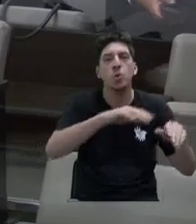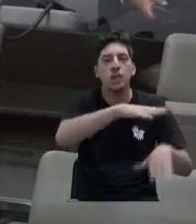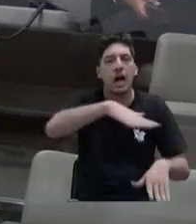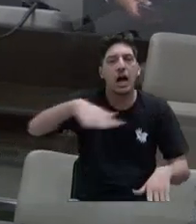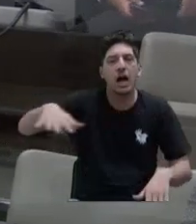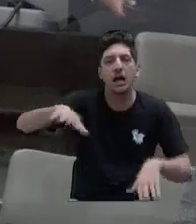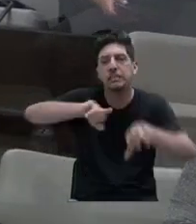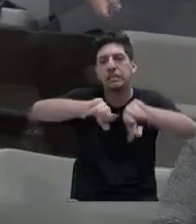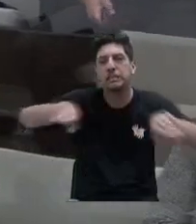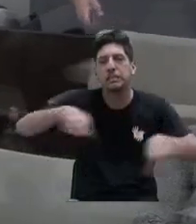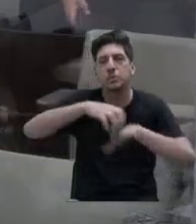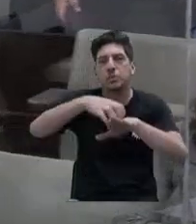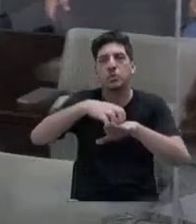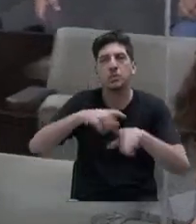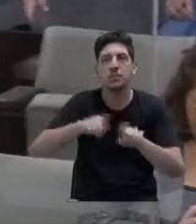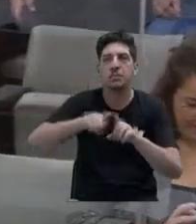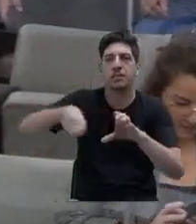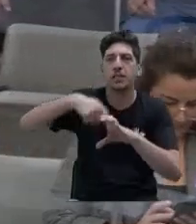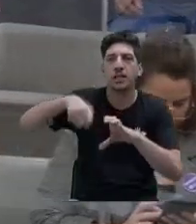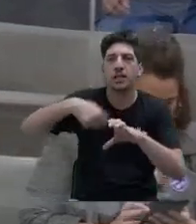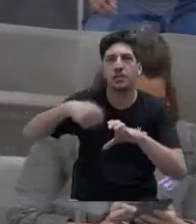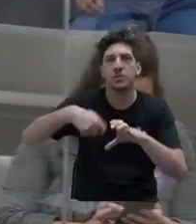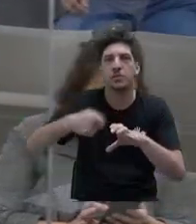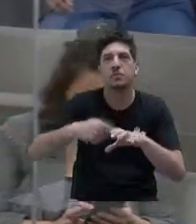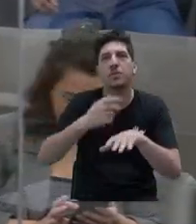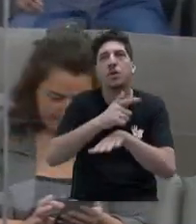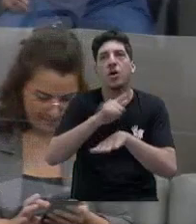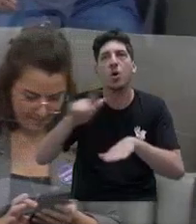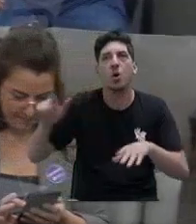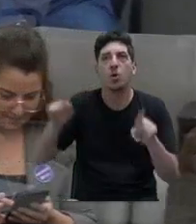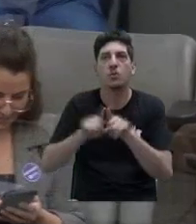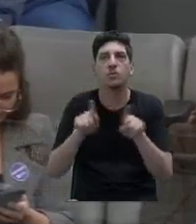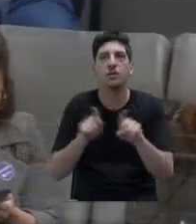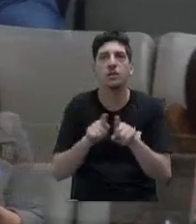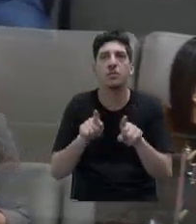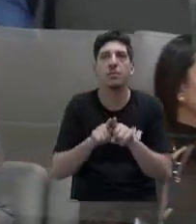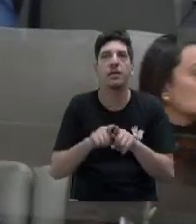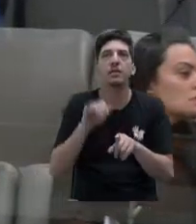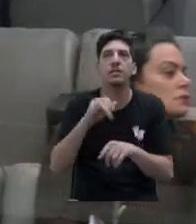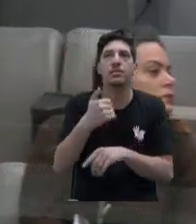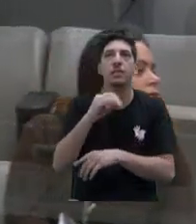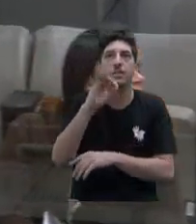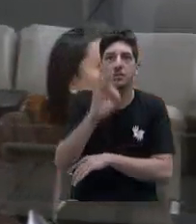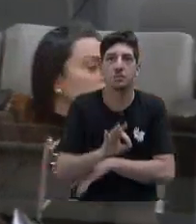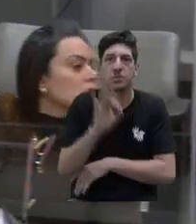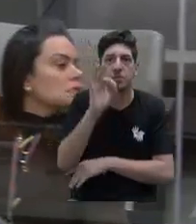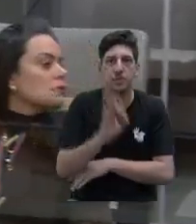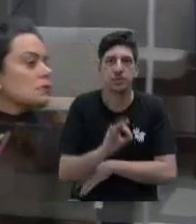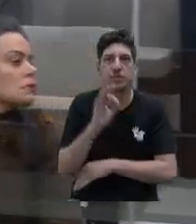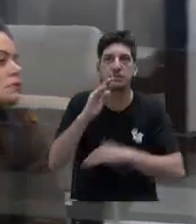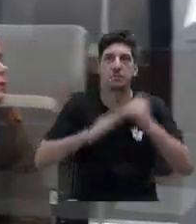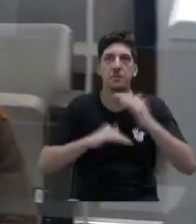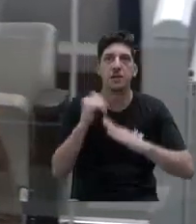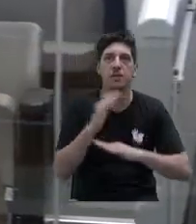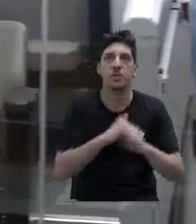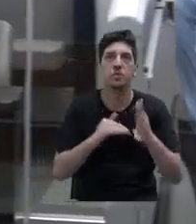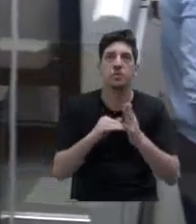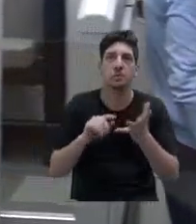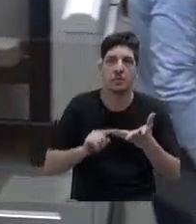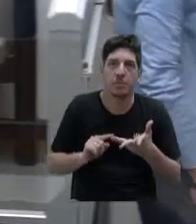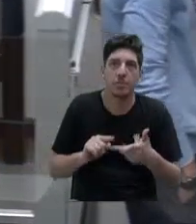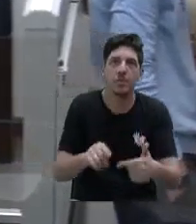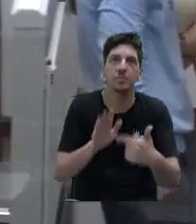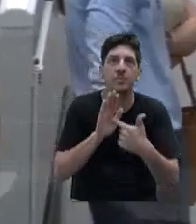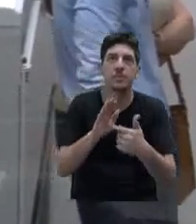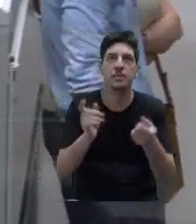turismo e gastronomia e outros também, se for colocado 10% em prática. É tudo aquilo que foi apresentado nessas reuniões.